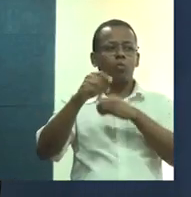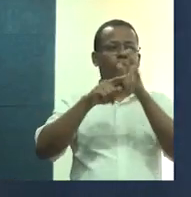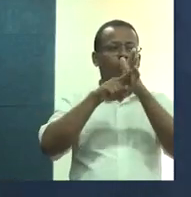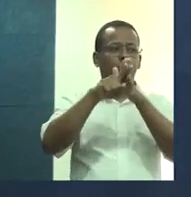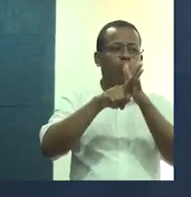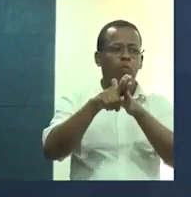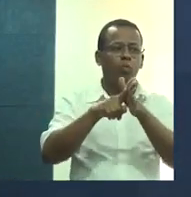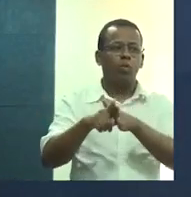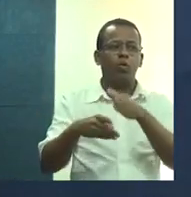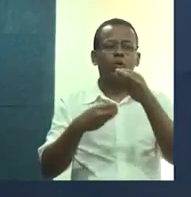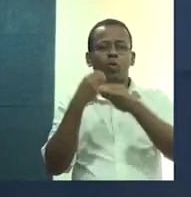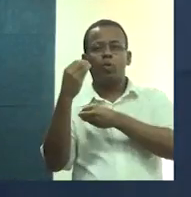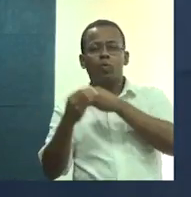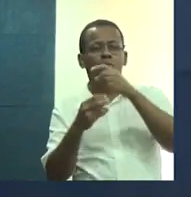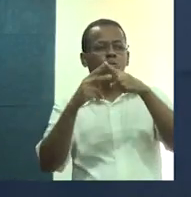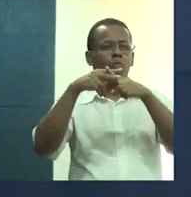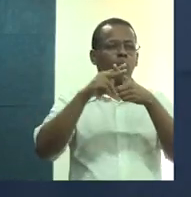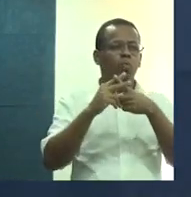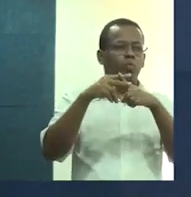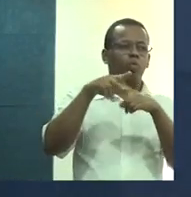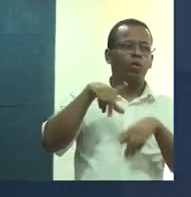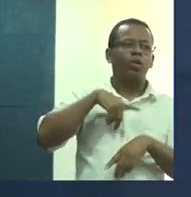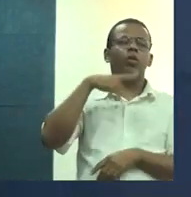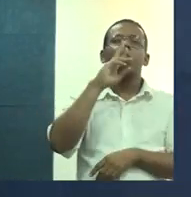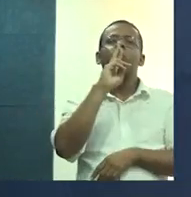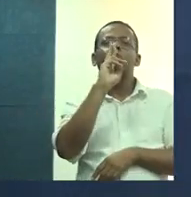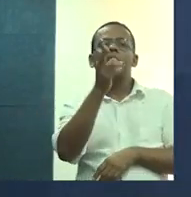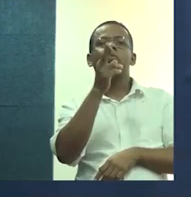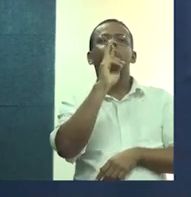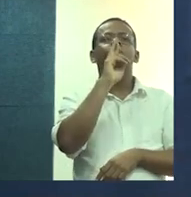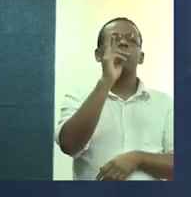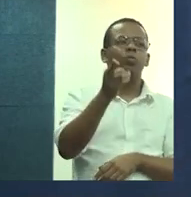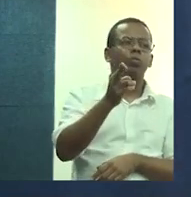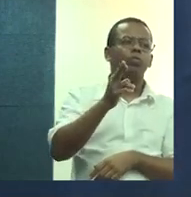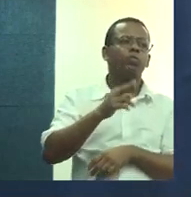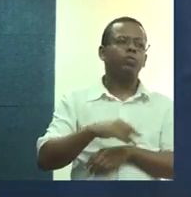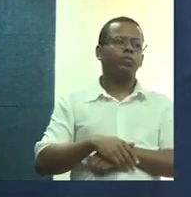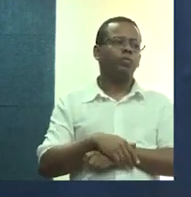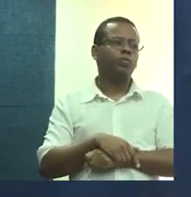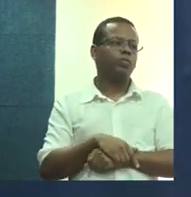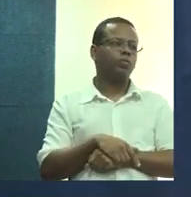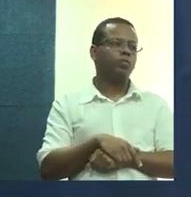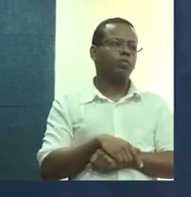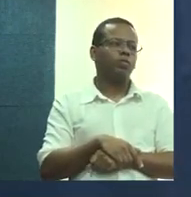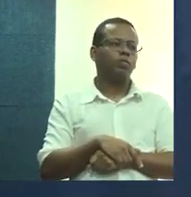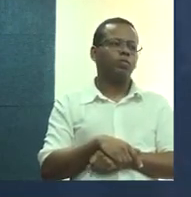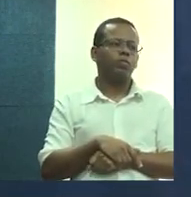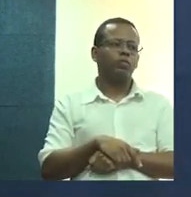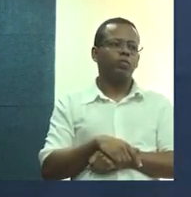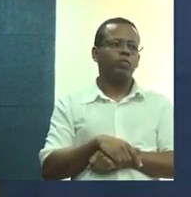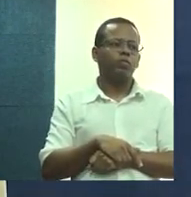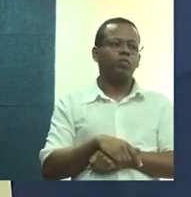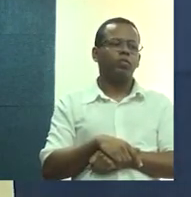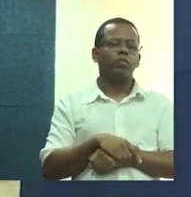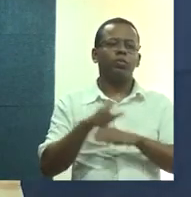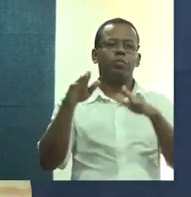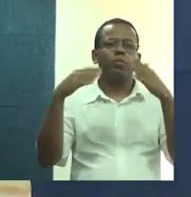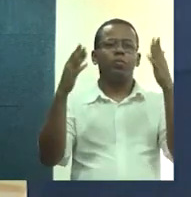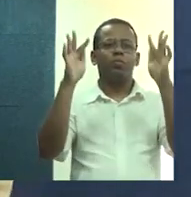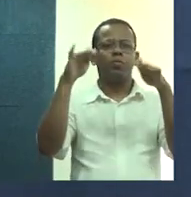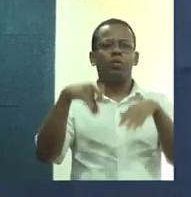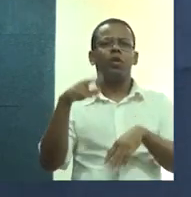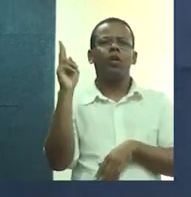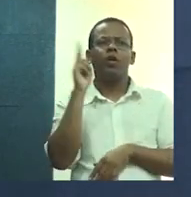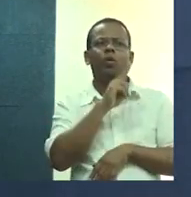mecanismos estão funcionando quer entender como esses mecanismos estão dando resposta a essas a essas essas questões e